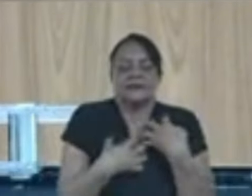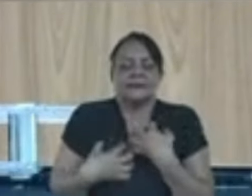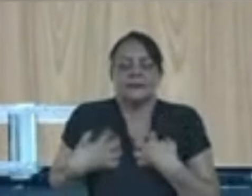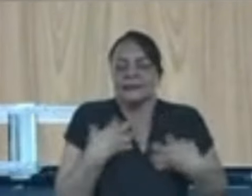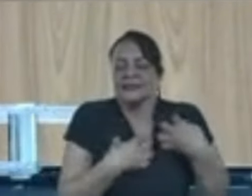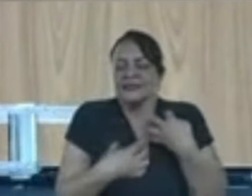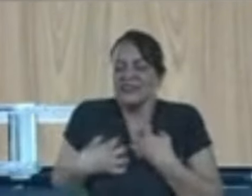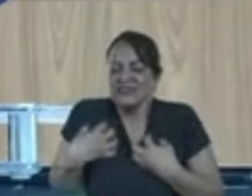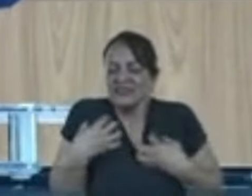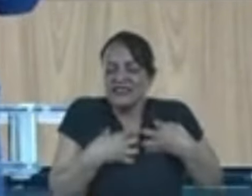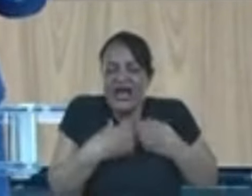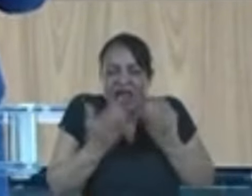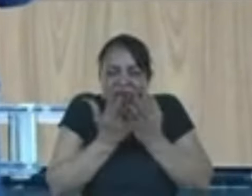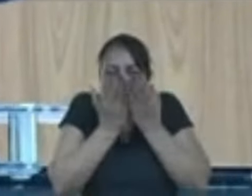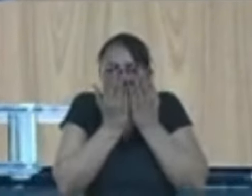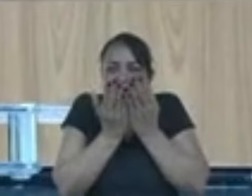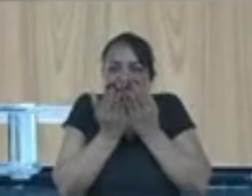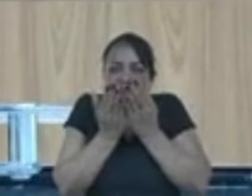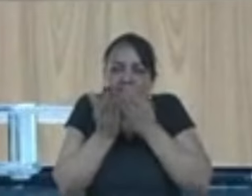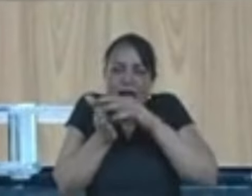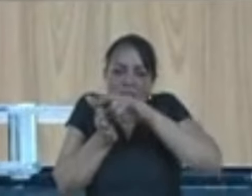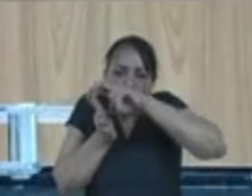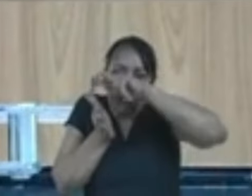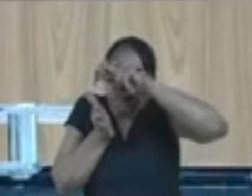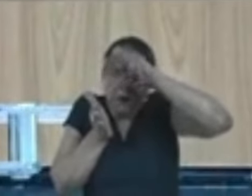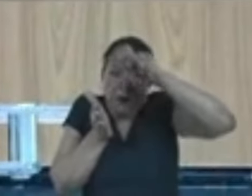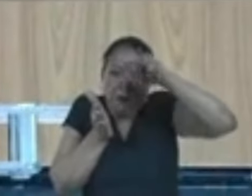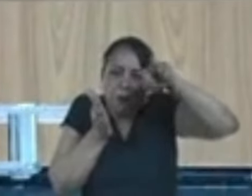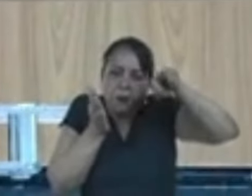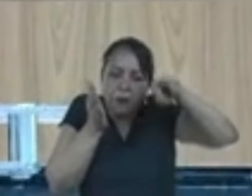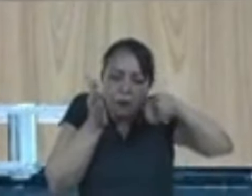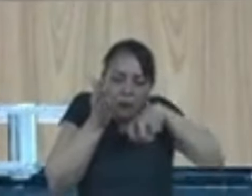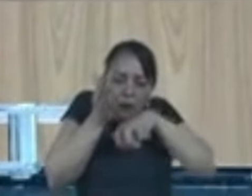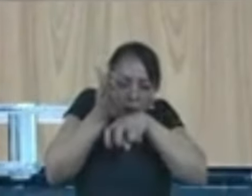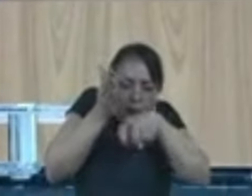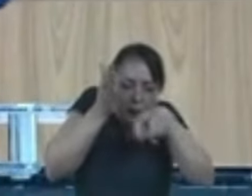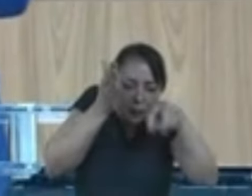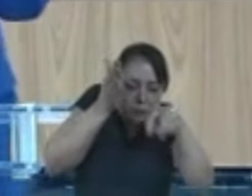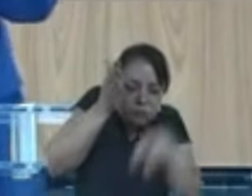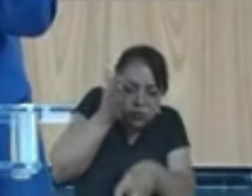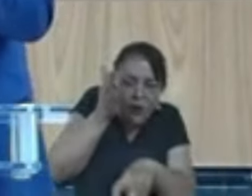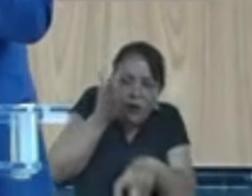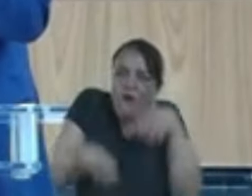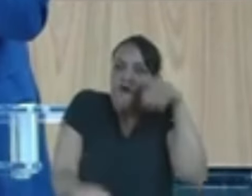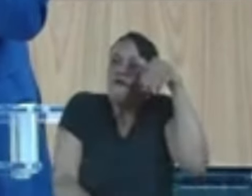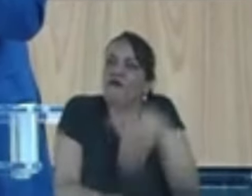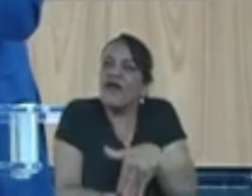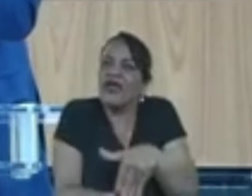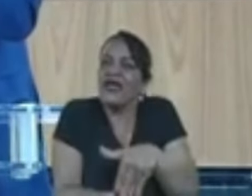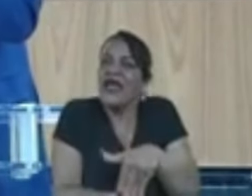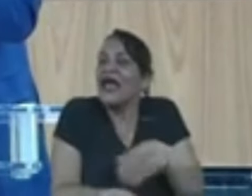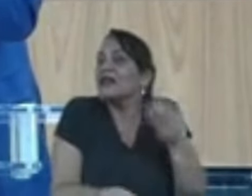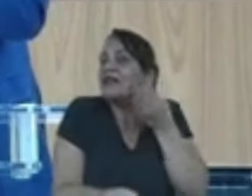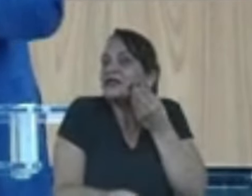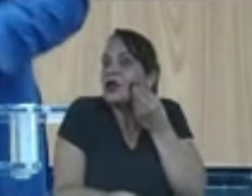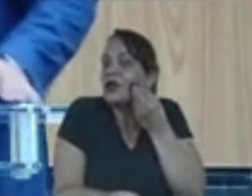navio e lá ficou no escuro, exatamente numa atitude de quem estava depressivo, tentando fugir de si